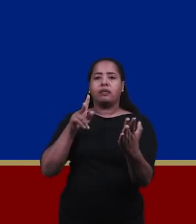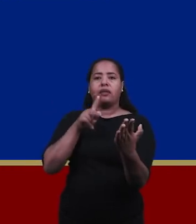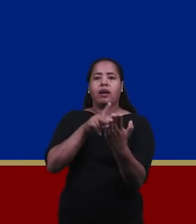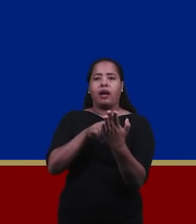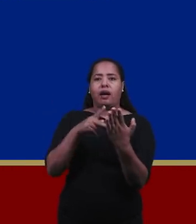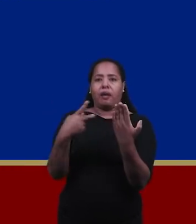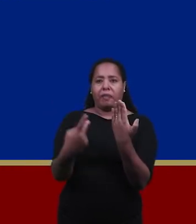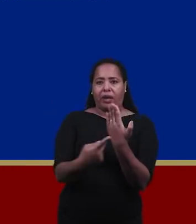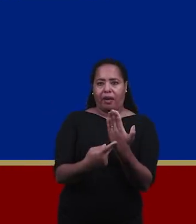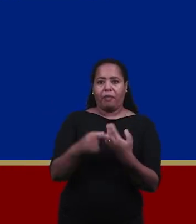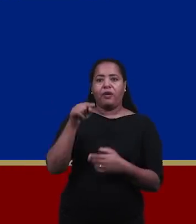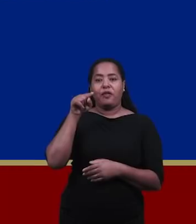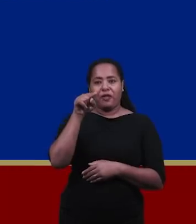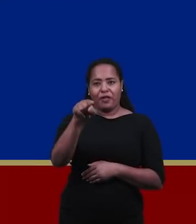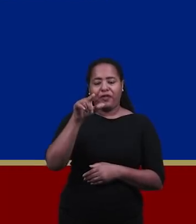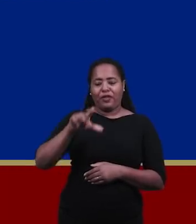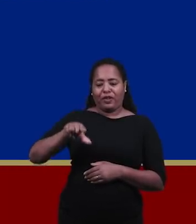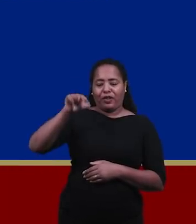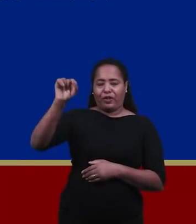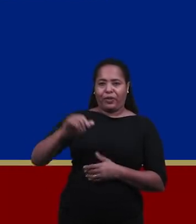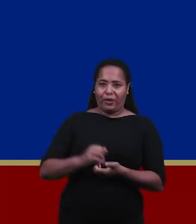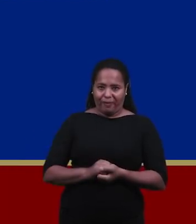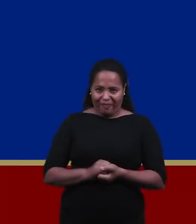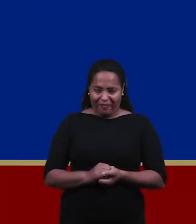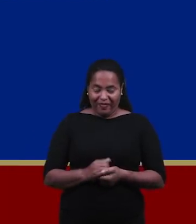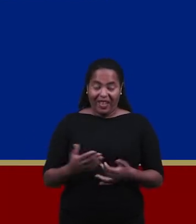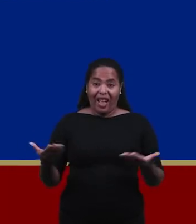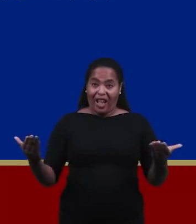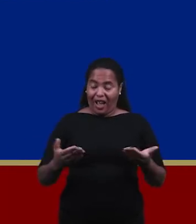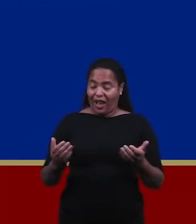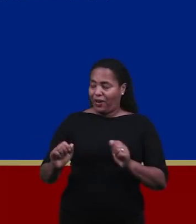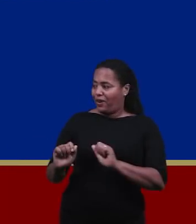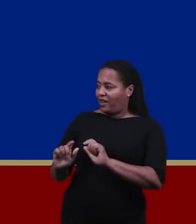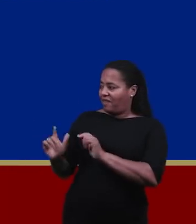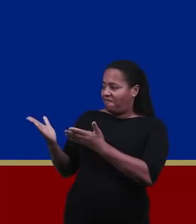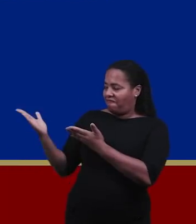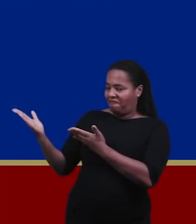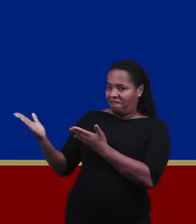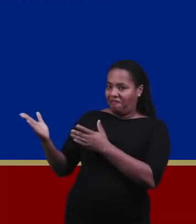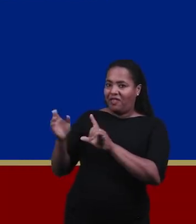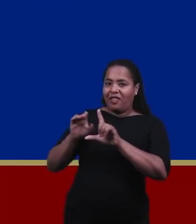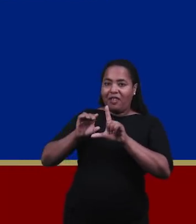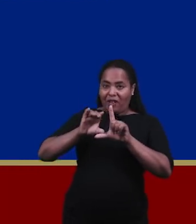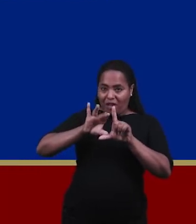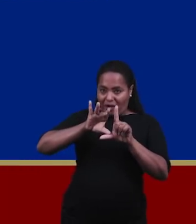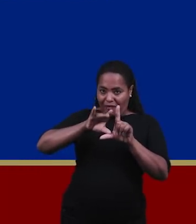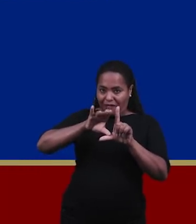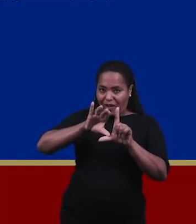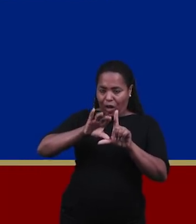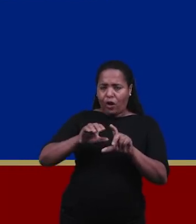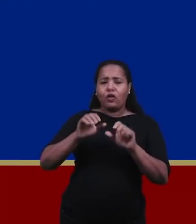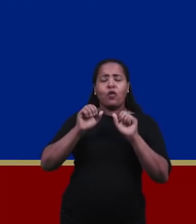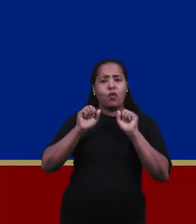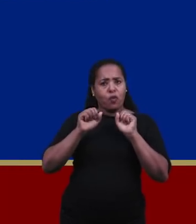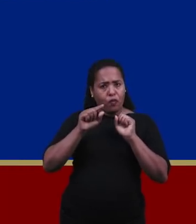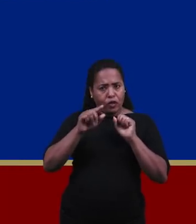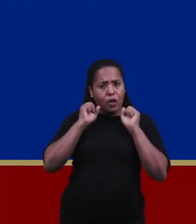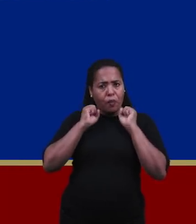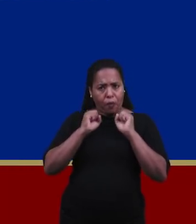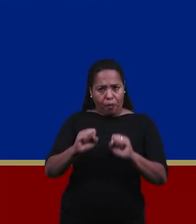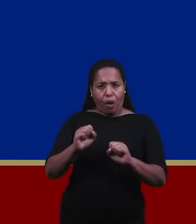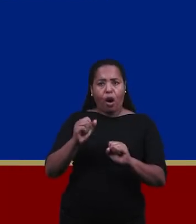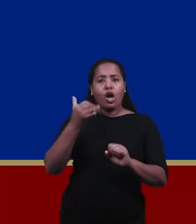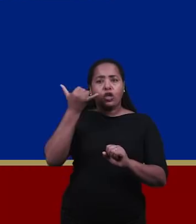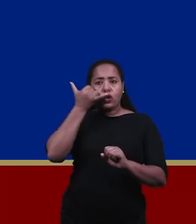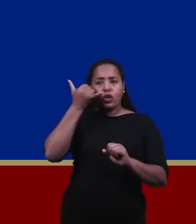que você escolher. Está aparecendo agora aqui um QR Code. Basta você aproximar a câmera